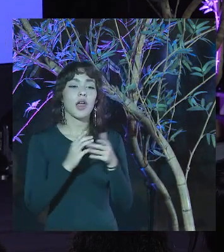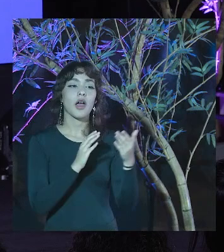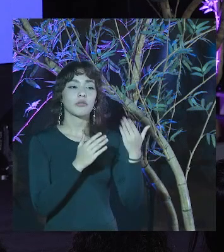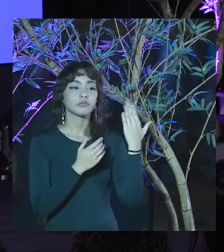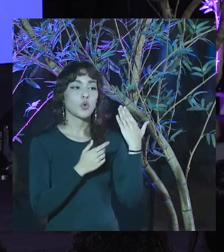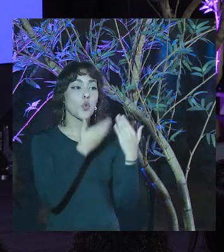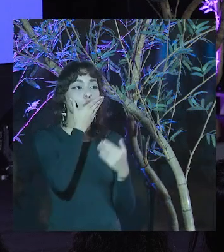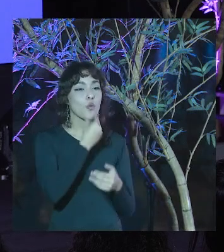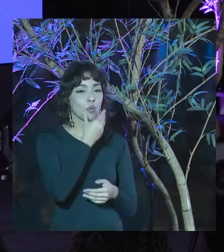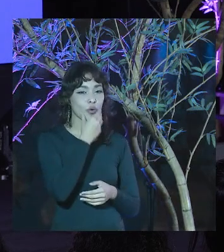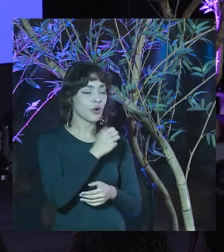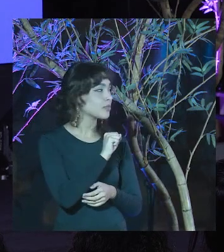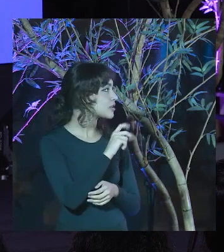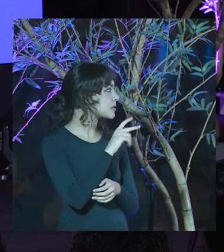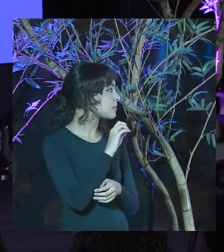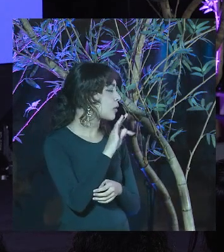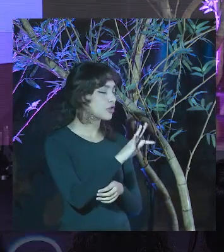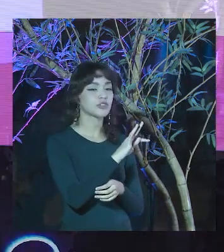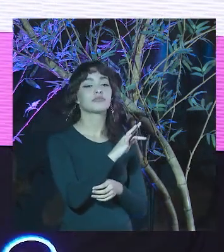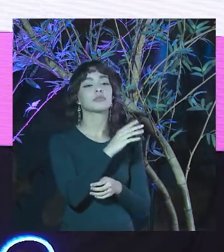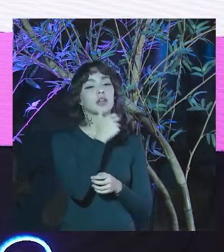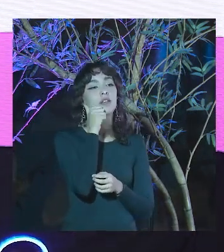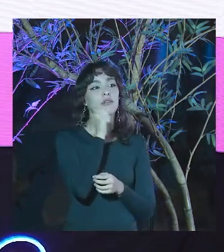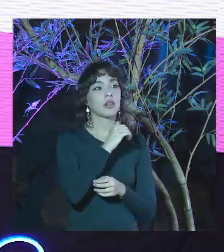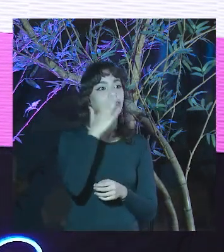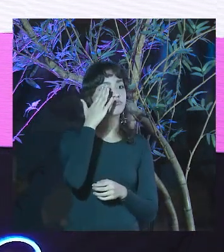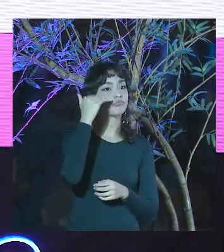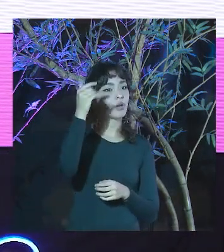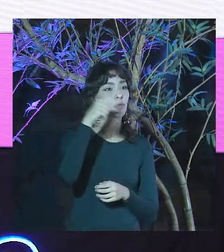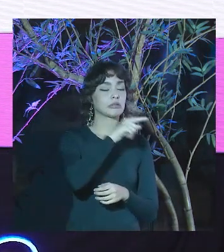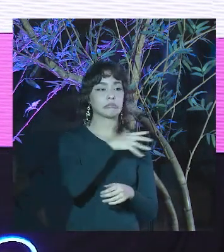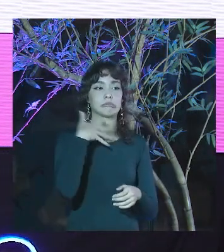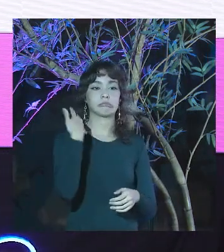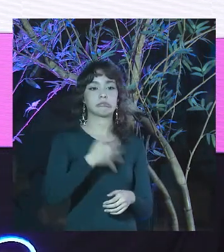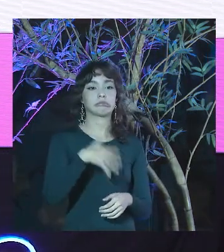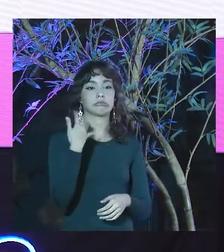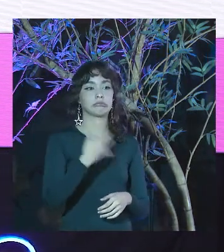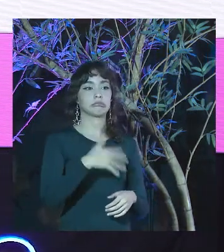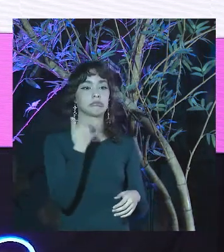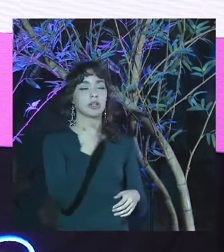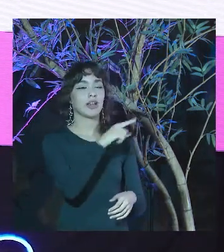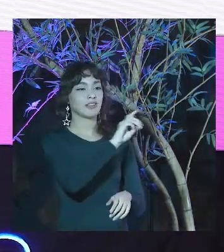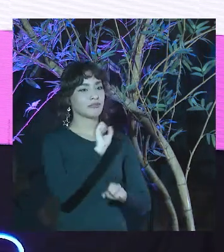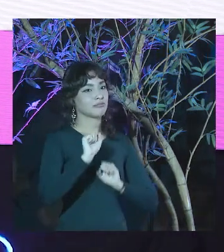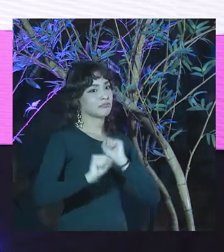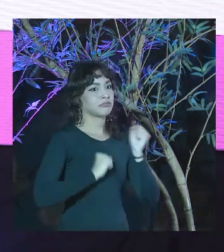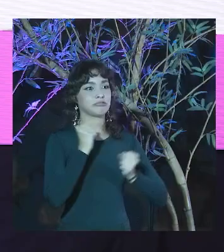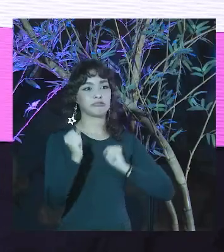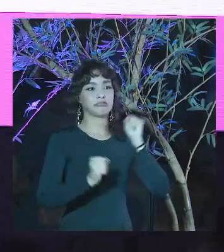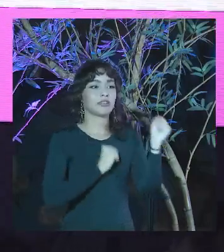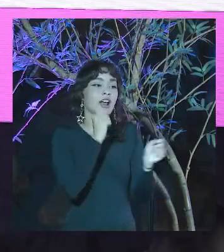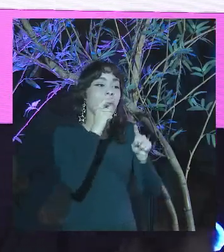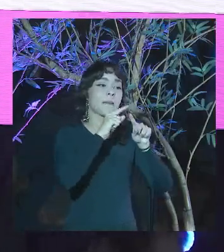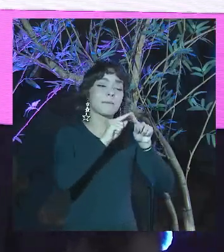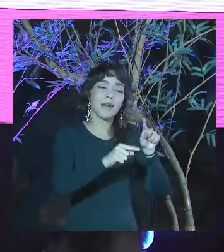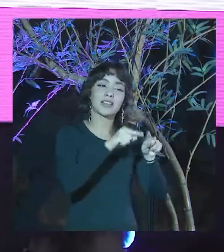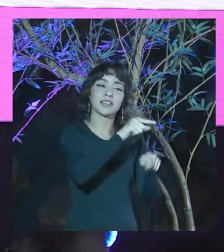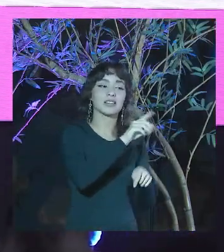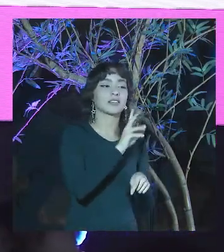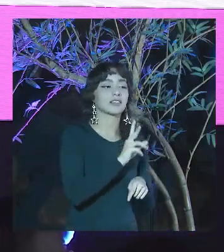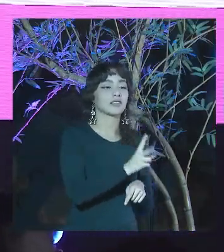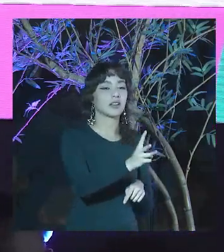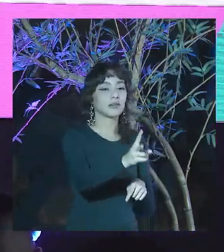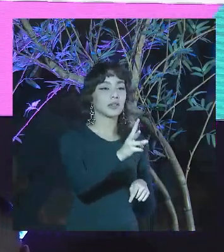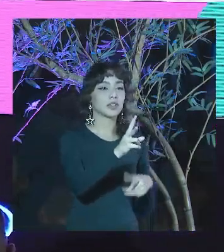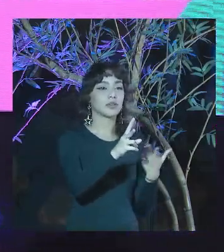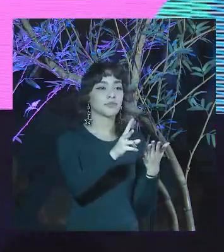famoso chamado Scott Galloway, ele é bem polêmico, tem um temperamento difícil, mas ele acerta 8 das 10